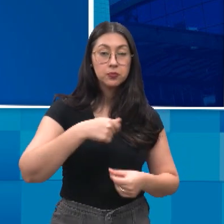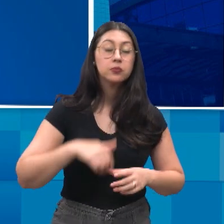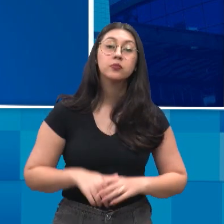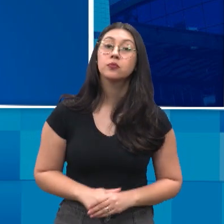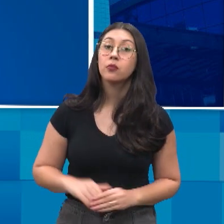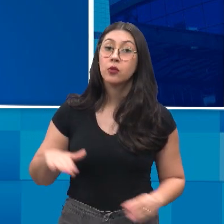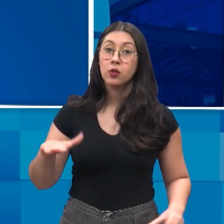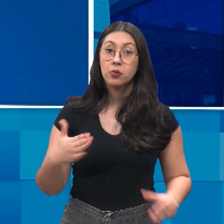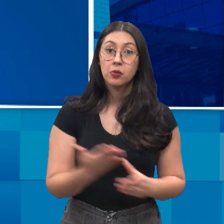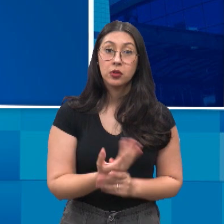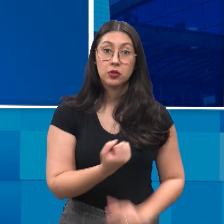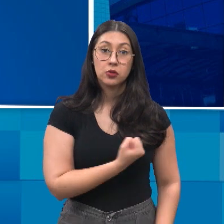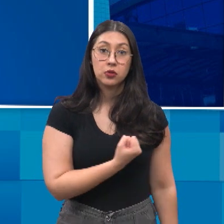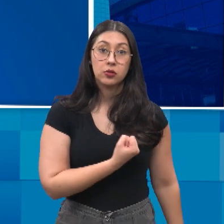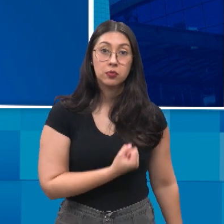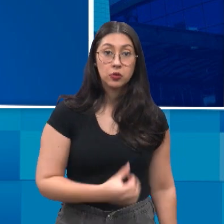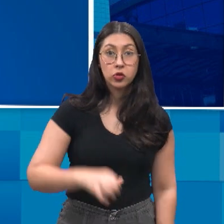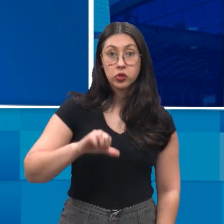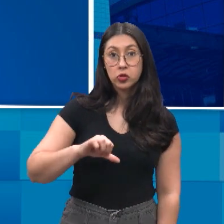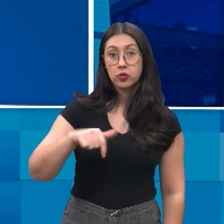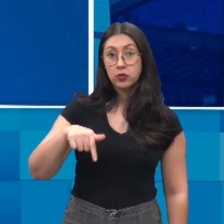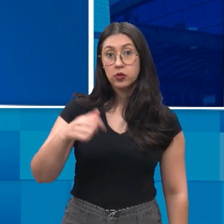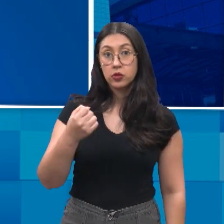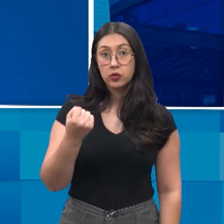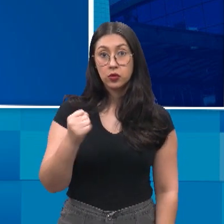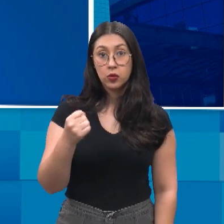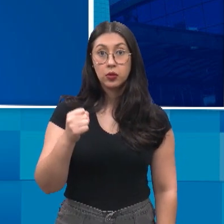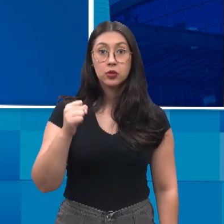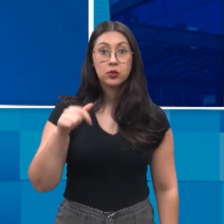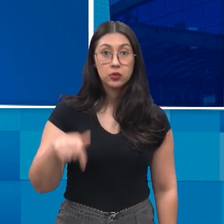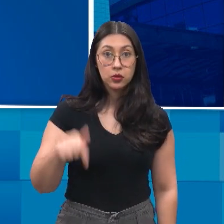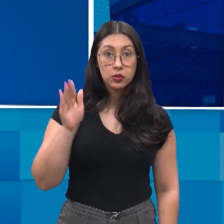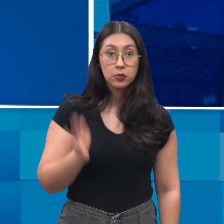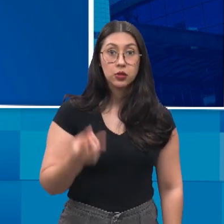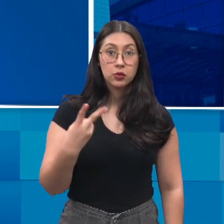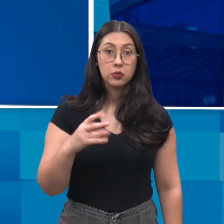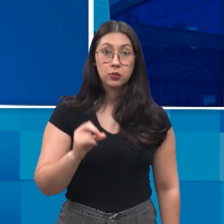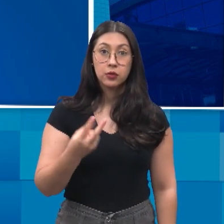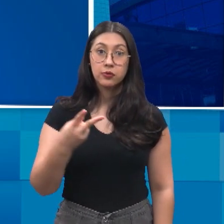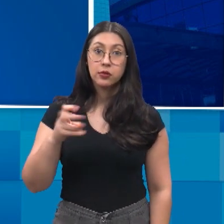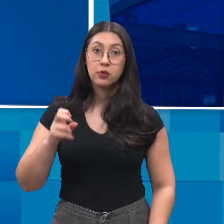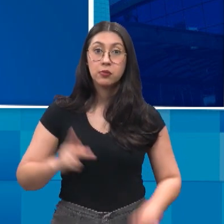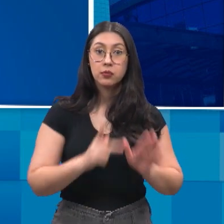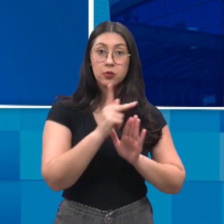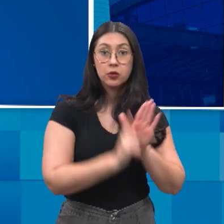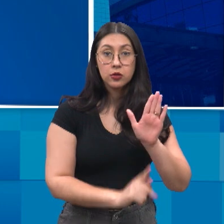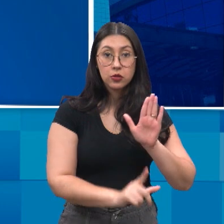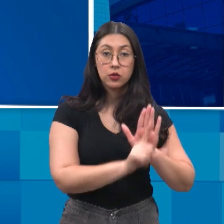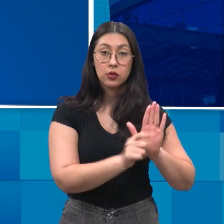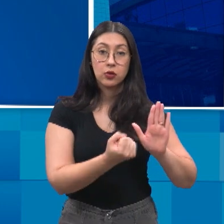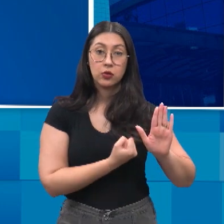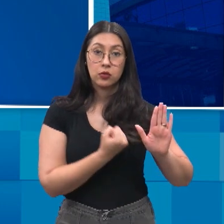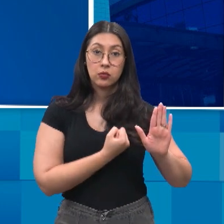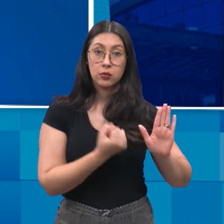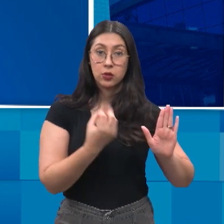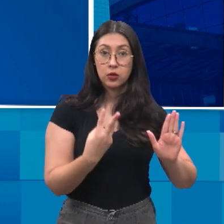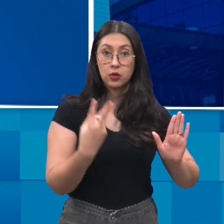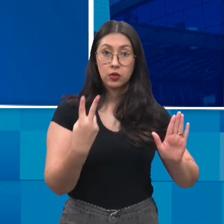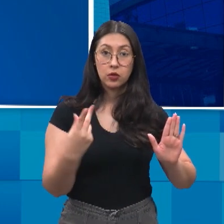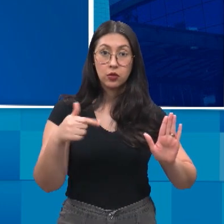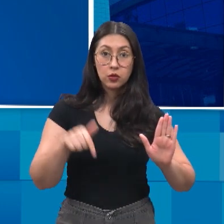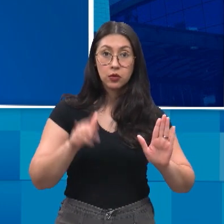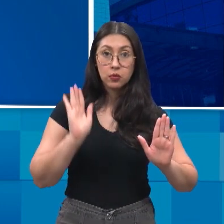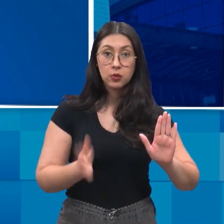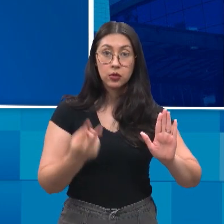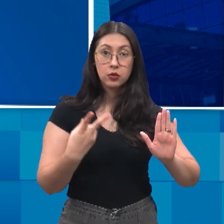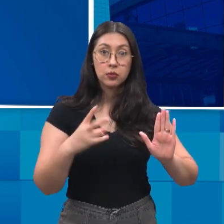Processo número 9787 de 2025, projeto de lei número 327 de